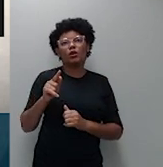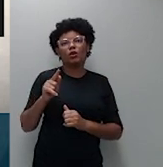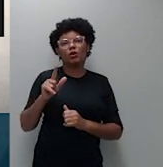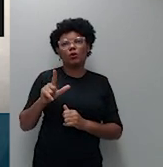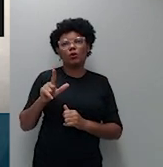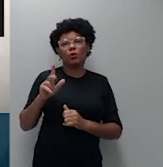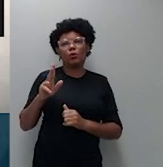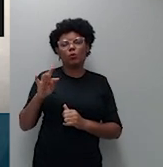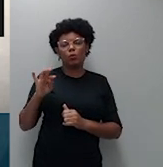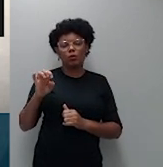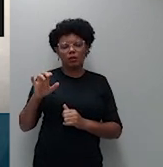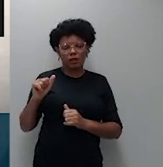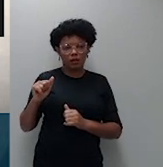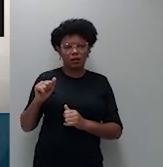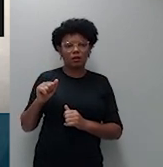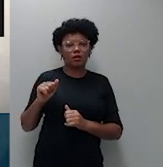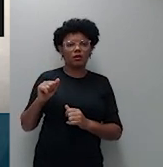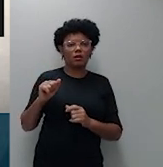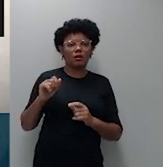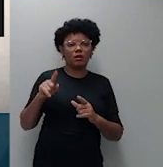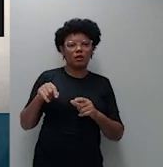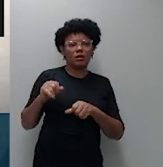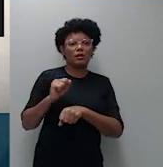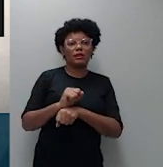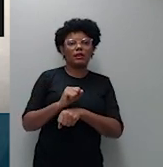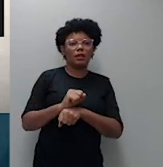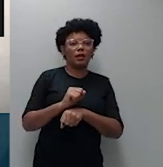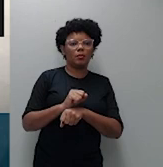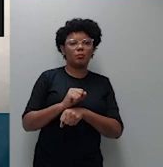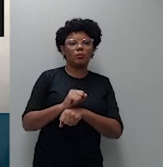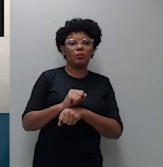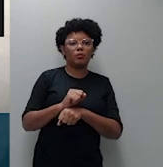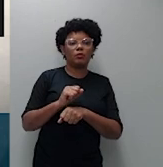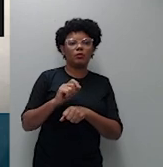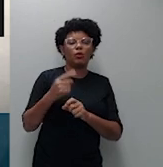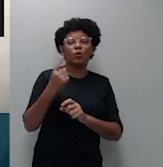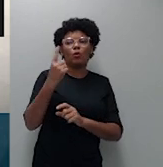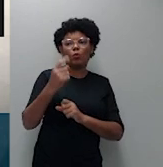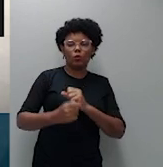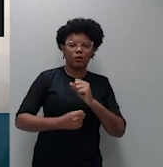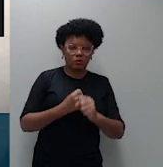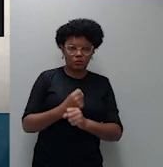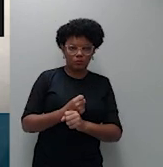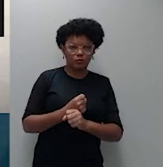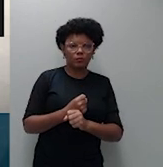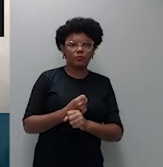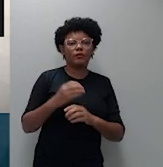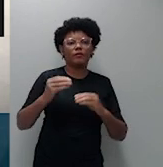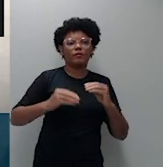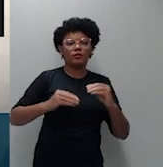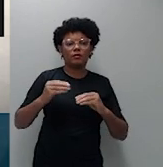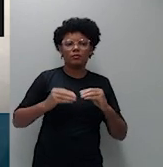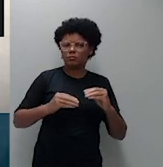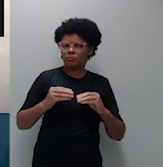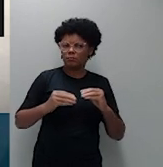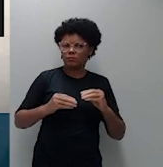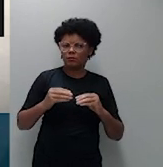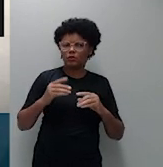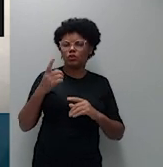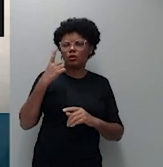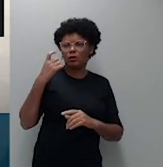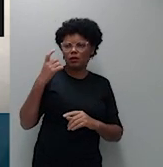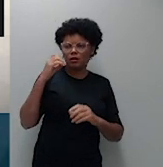associação requisito temporal constituição há pelo menos um ano né que se interesse social e